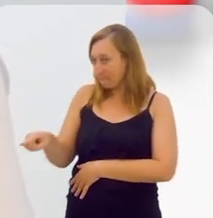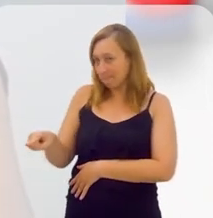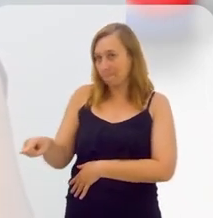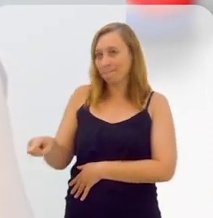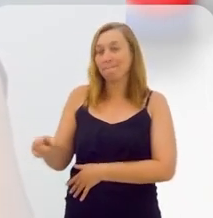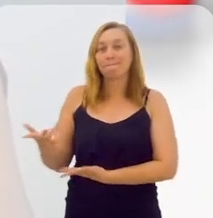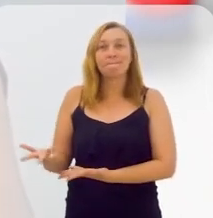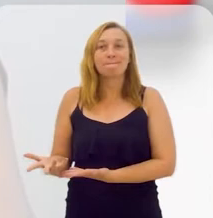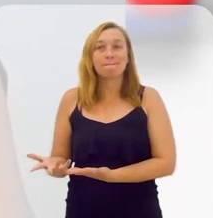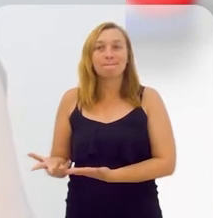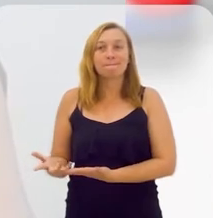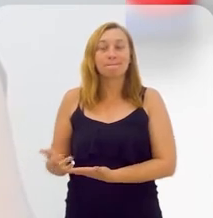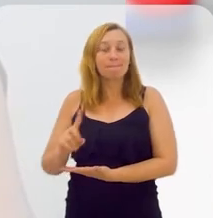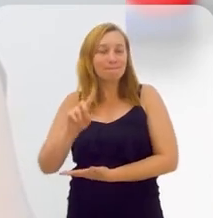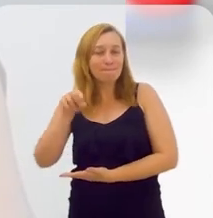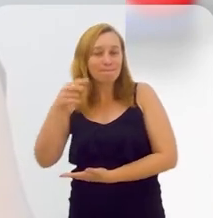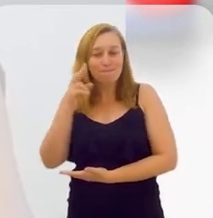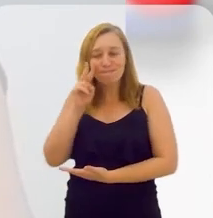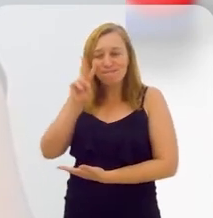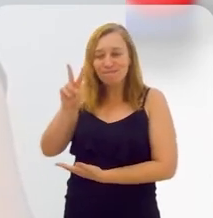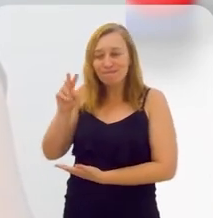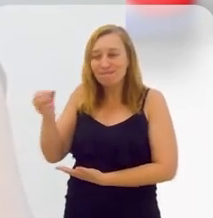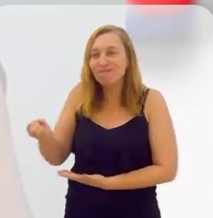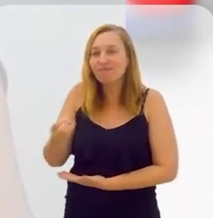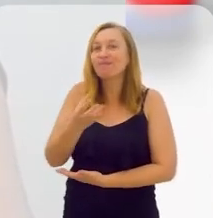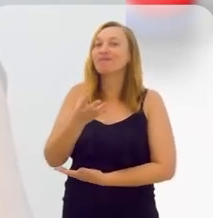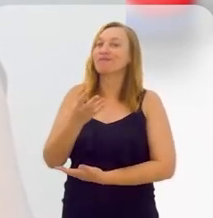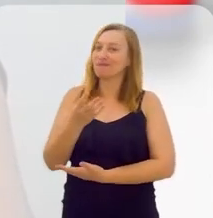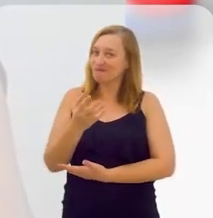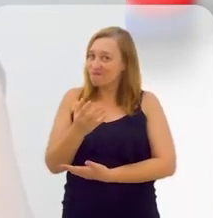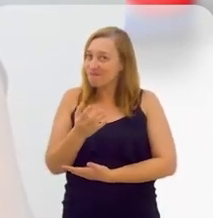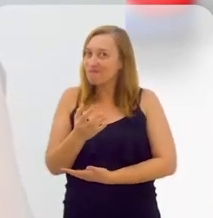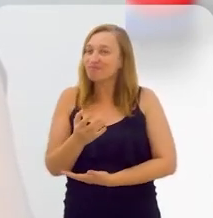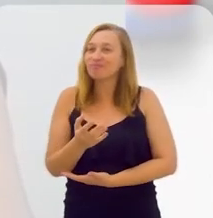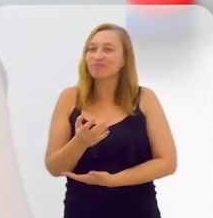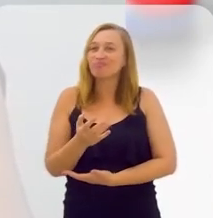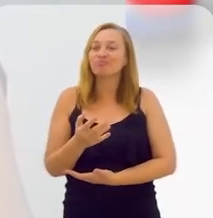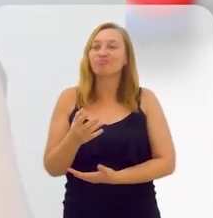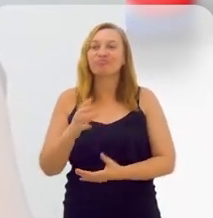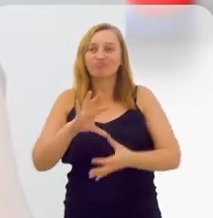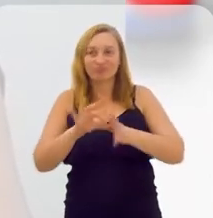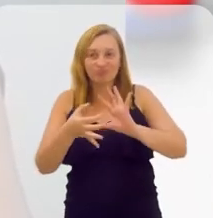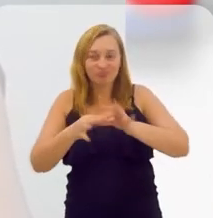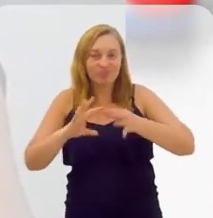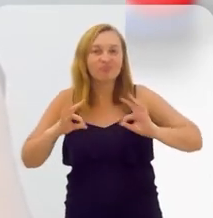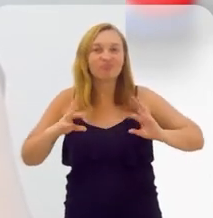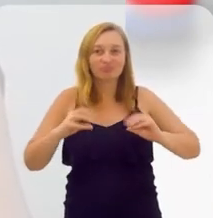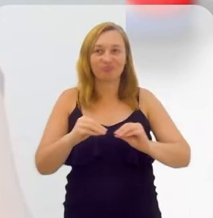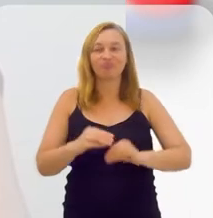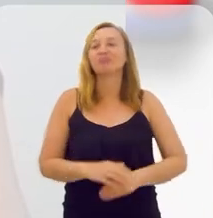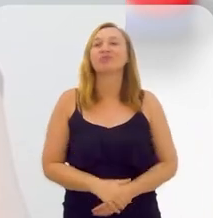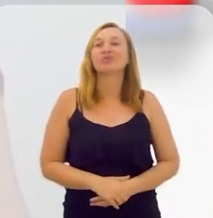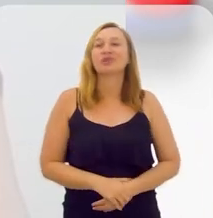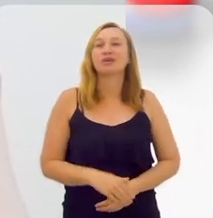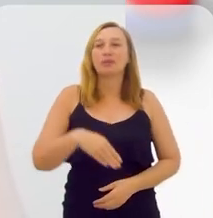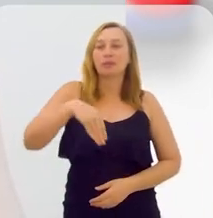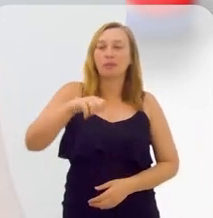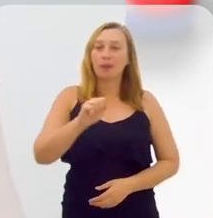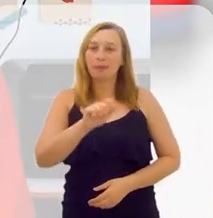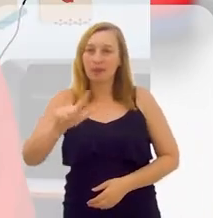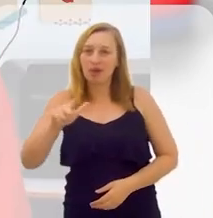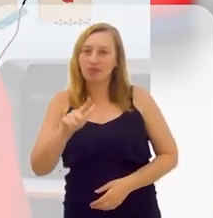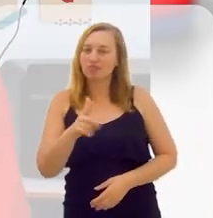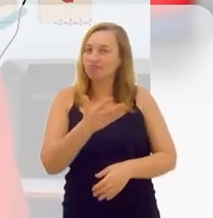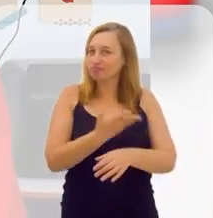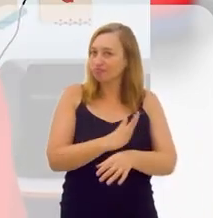pessoas, existe um outro olhar, né? Um outro olhar para esse contexto todo. Ô,